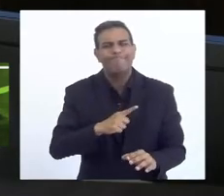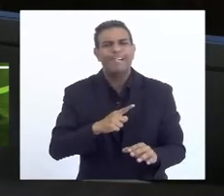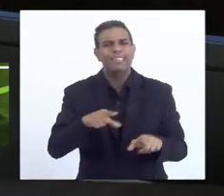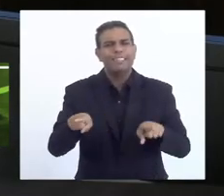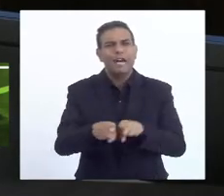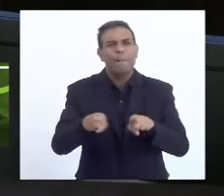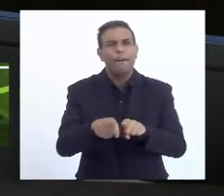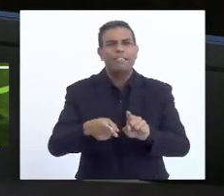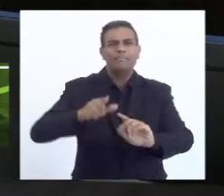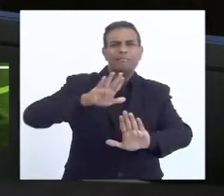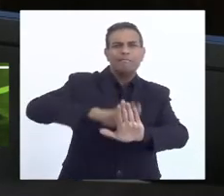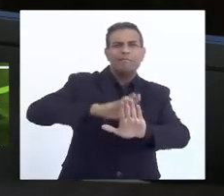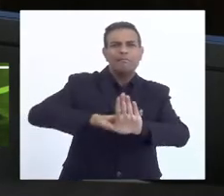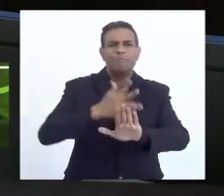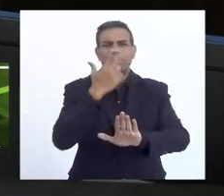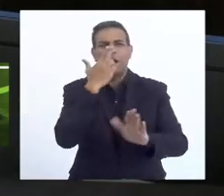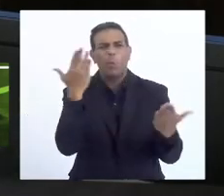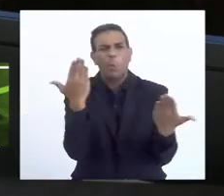motivo de